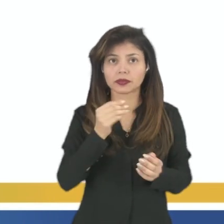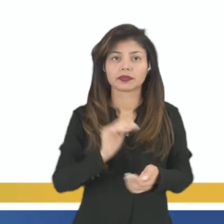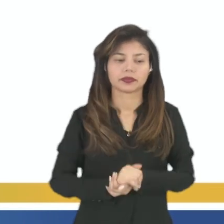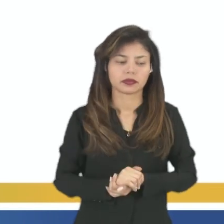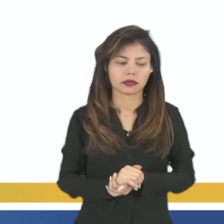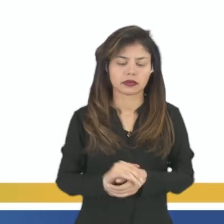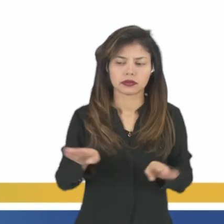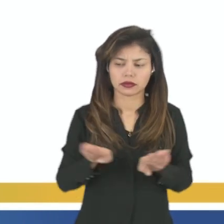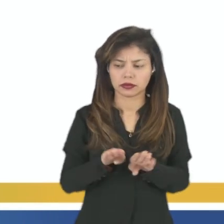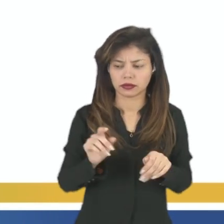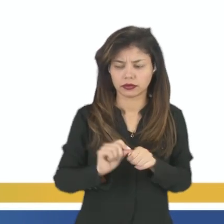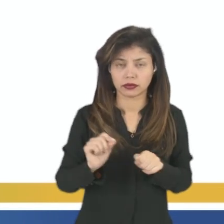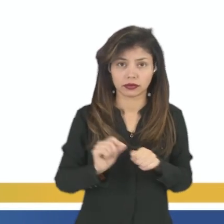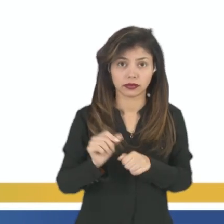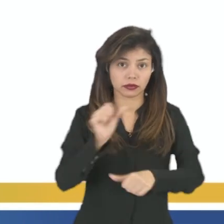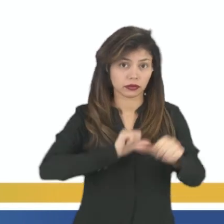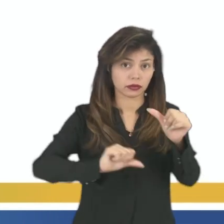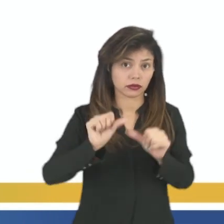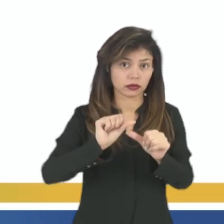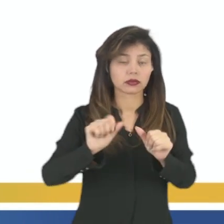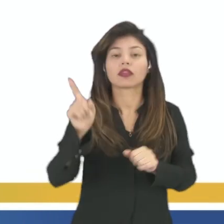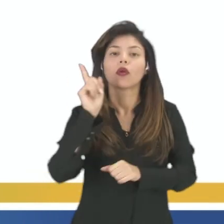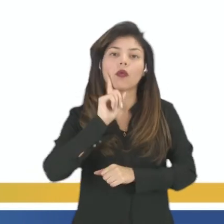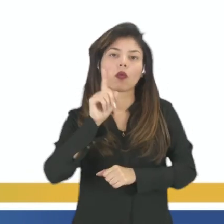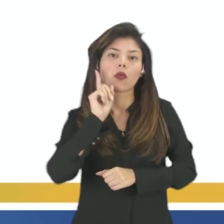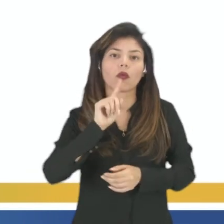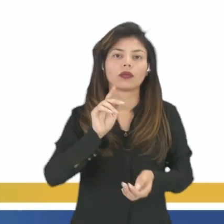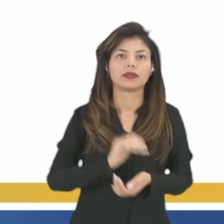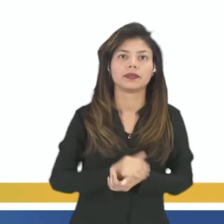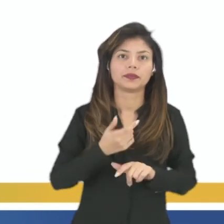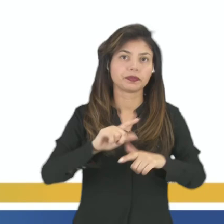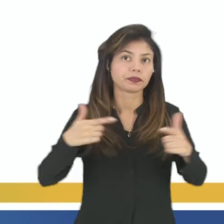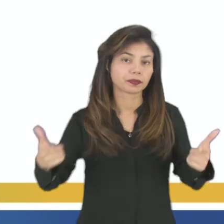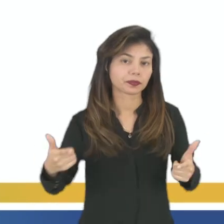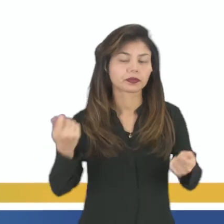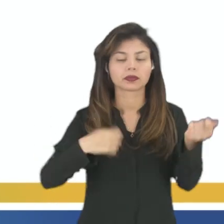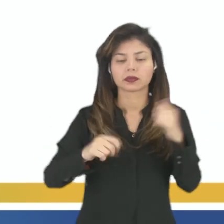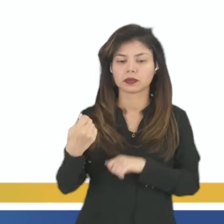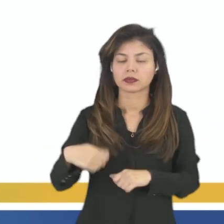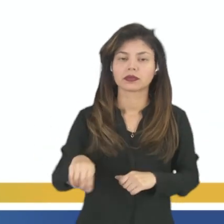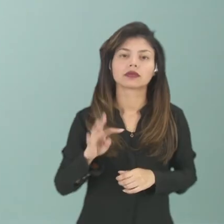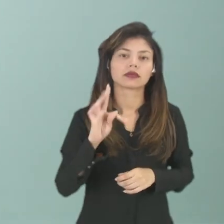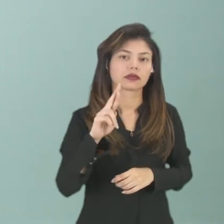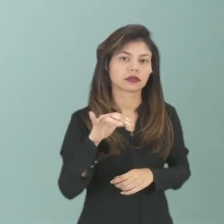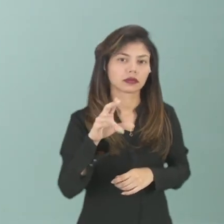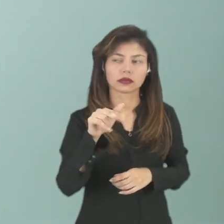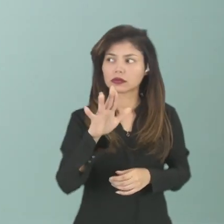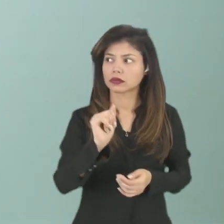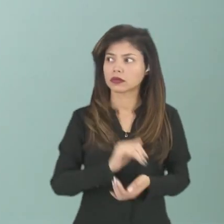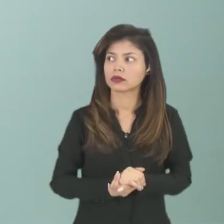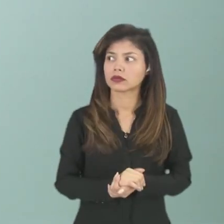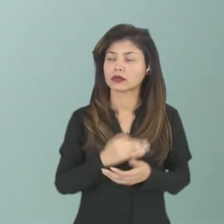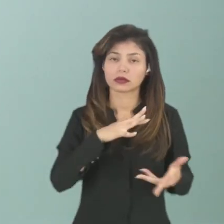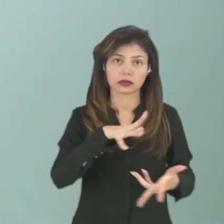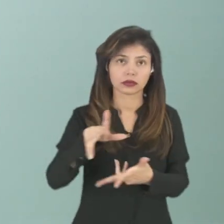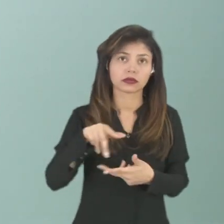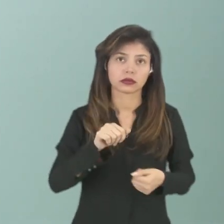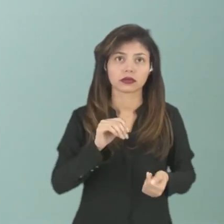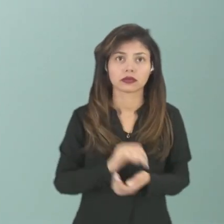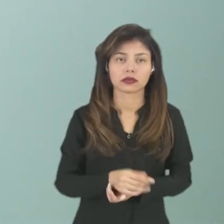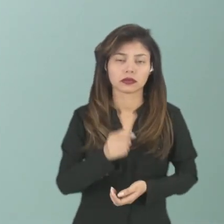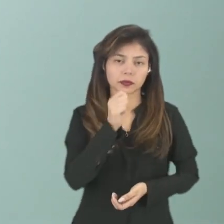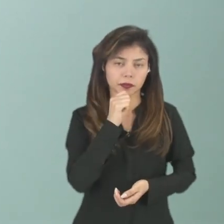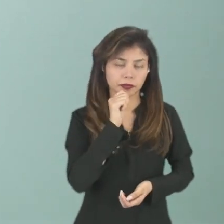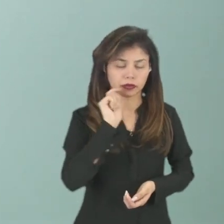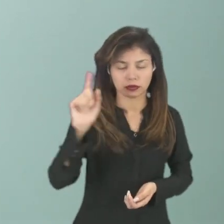montaram um negócio e transformaram os Estados Unidos, né, numa maior potência econômica e tecnológica do mundo, ok? Além dessa sugestão desse filme